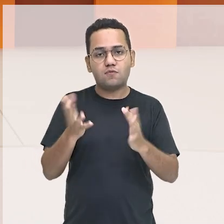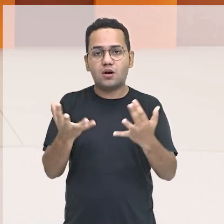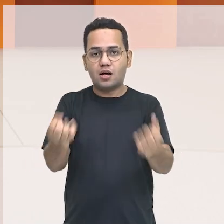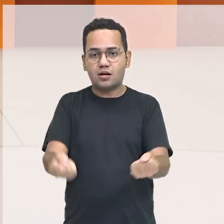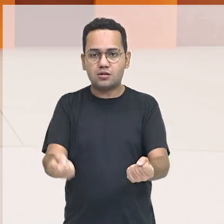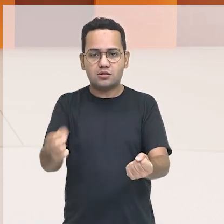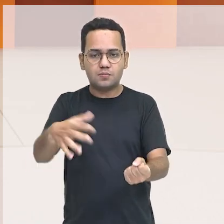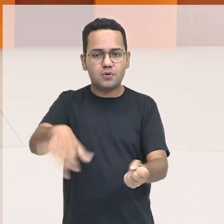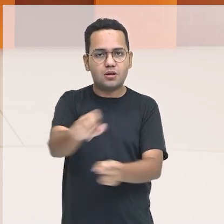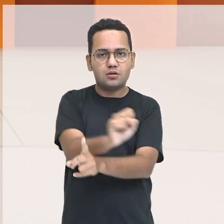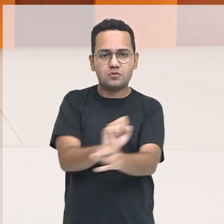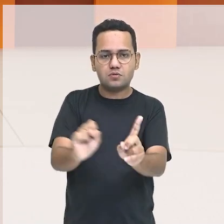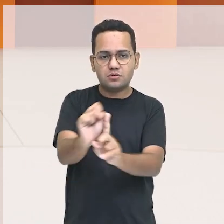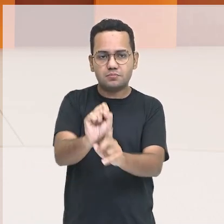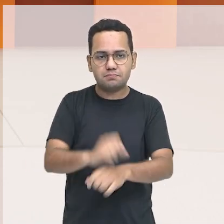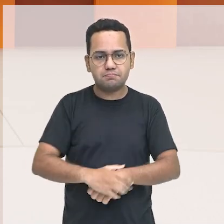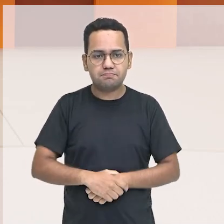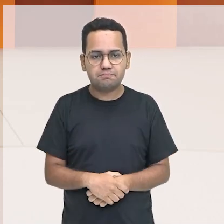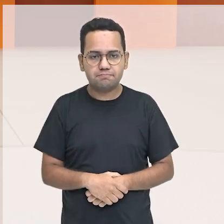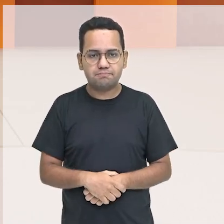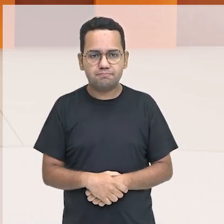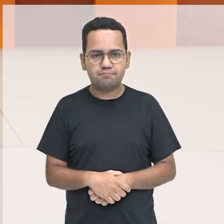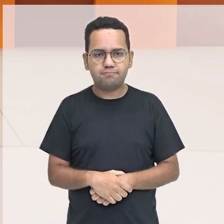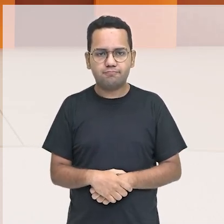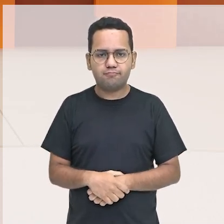sociedades, certo? Então, aí a